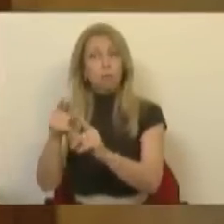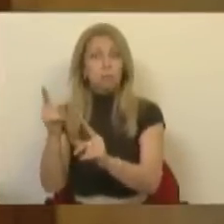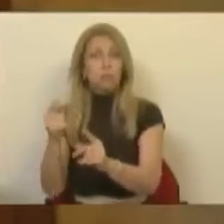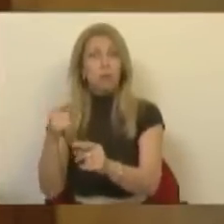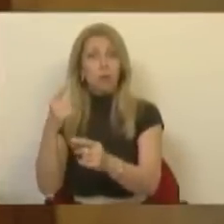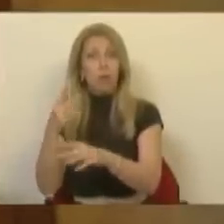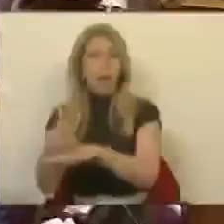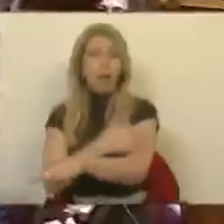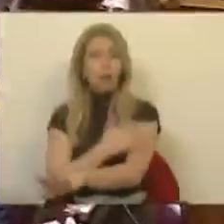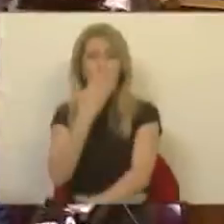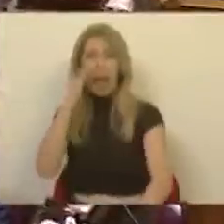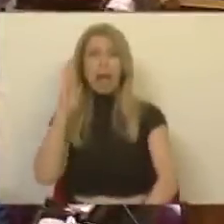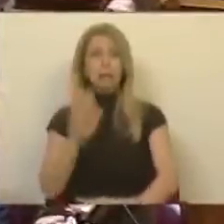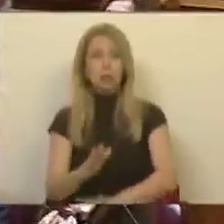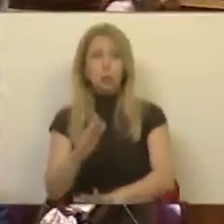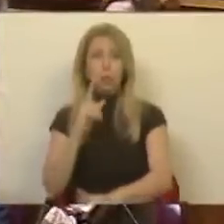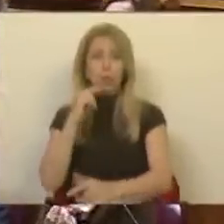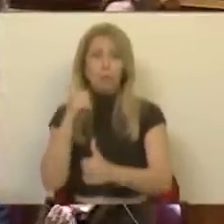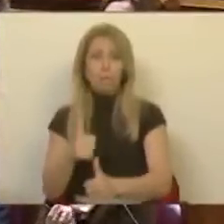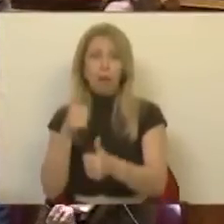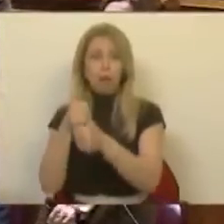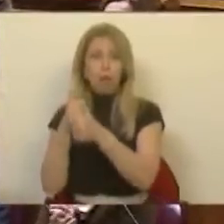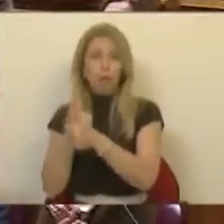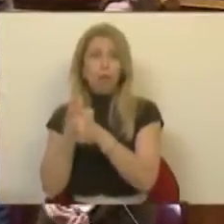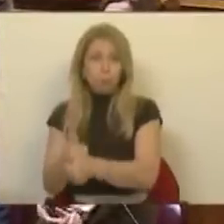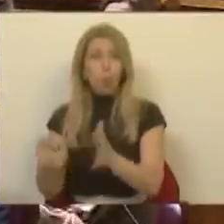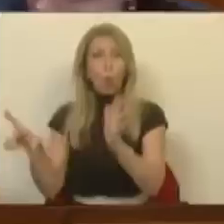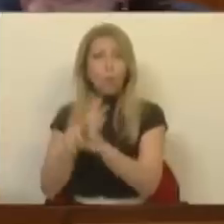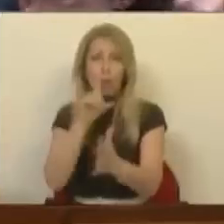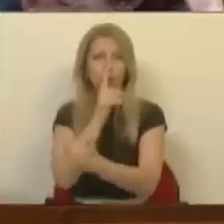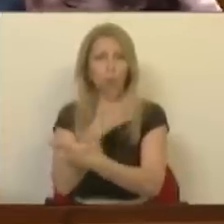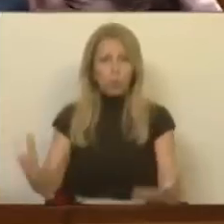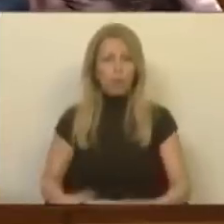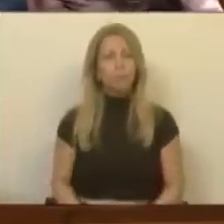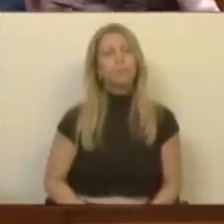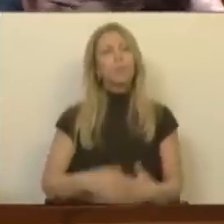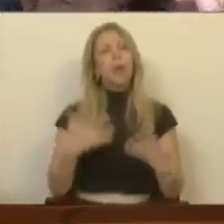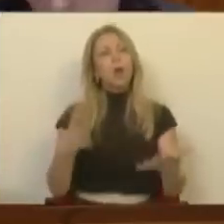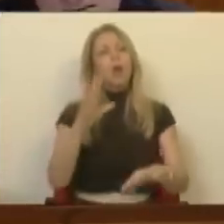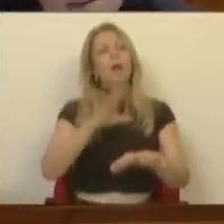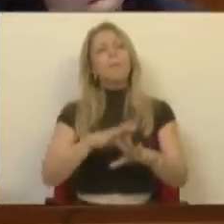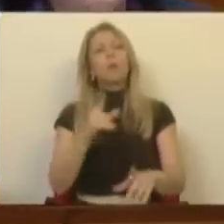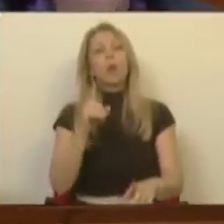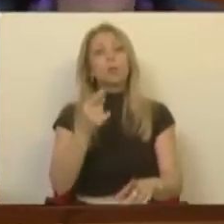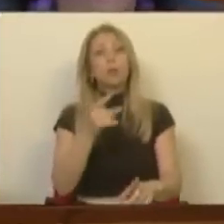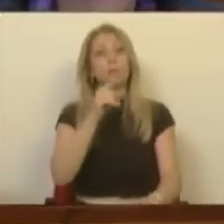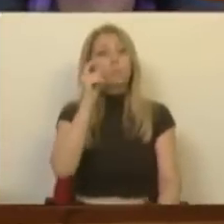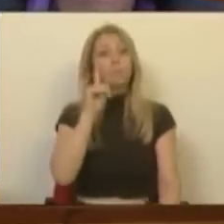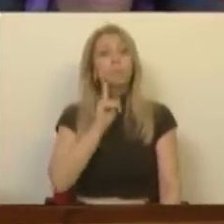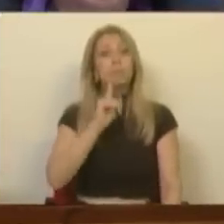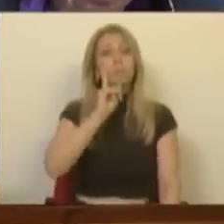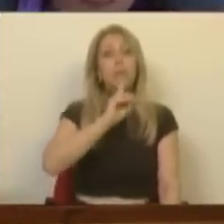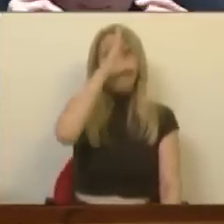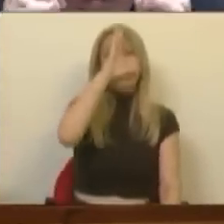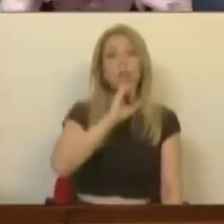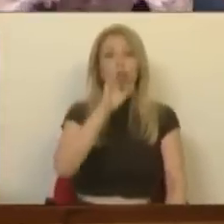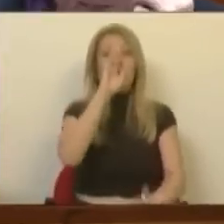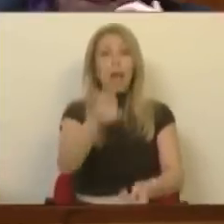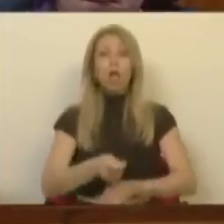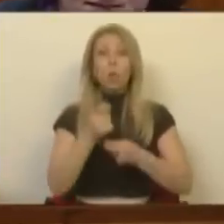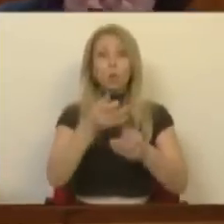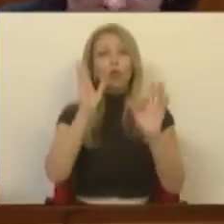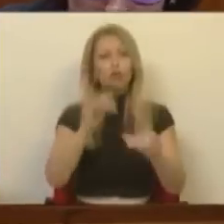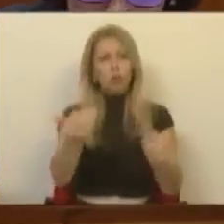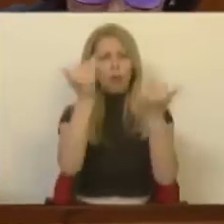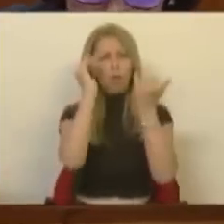bom por fim por fim relativamente à ministra da Agricultura ela própria já fez um comunicado dizendo que